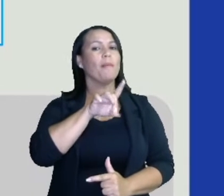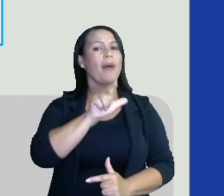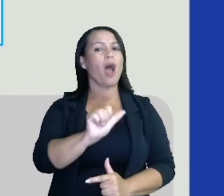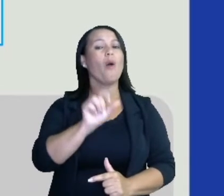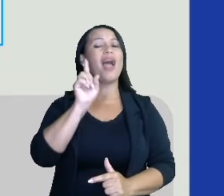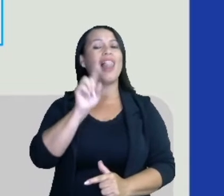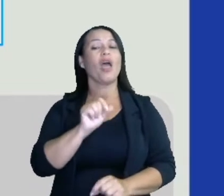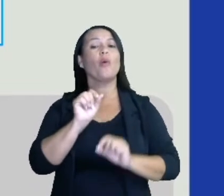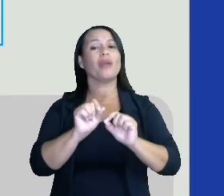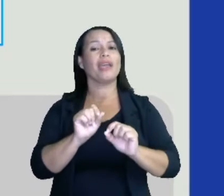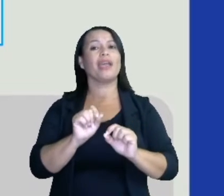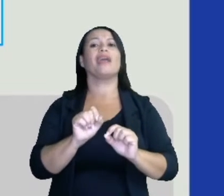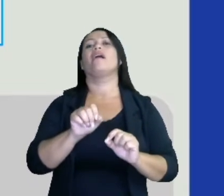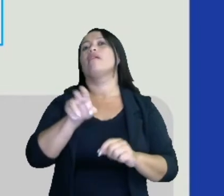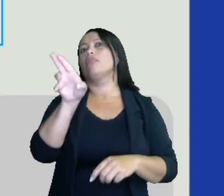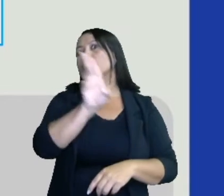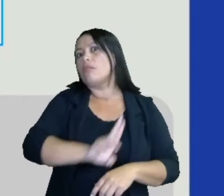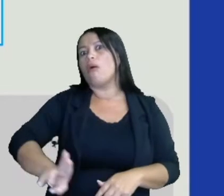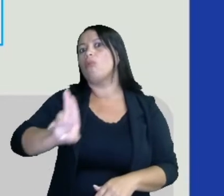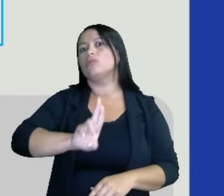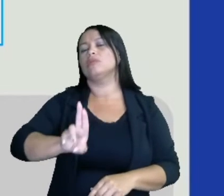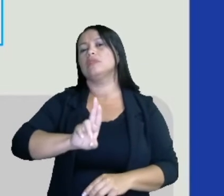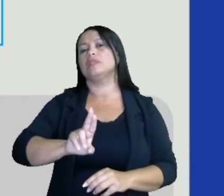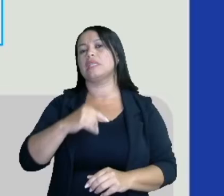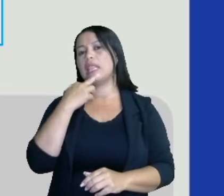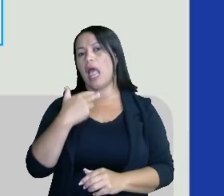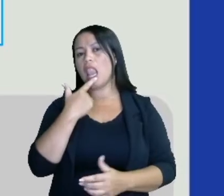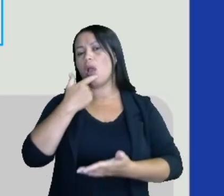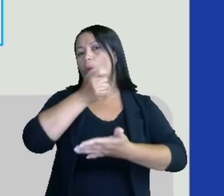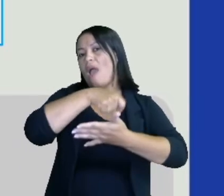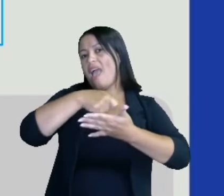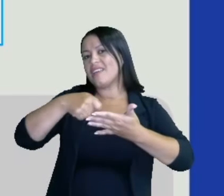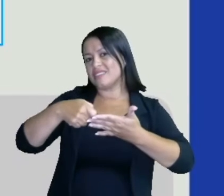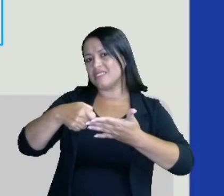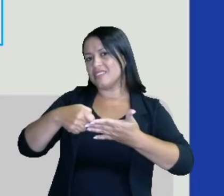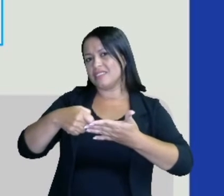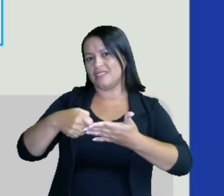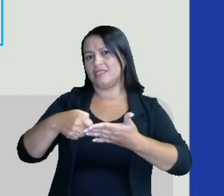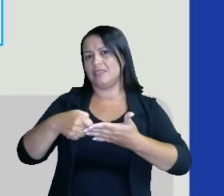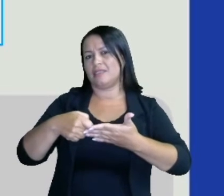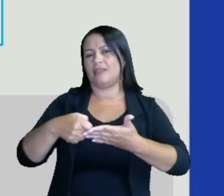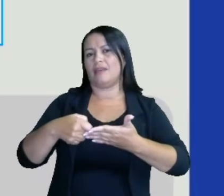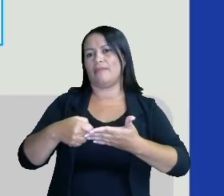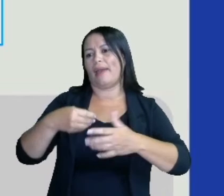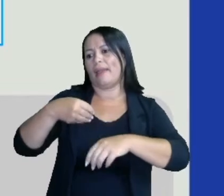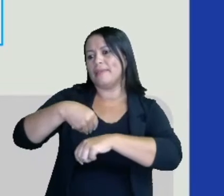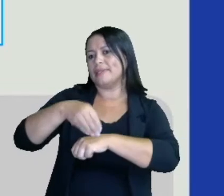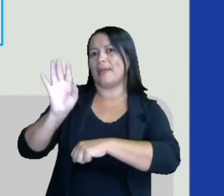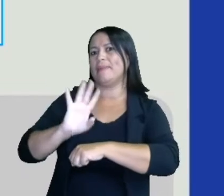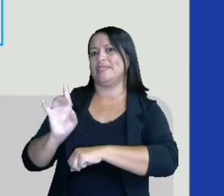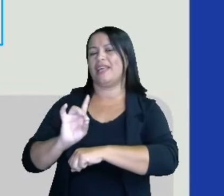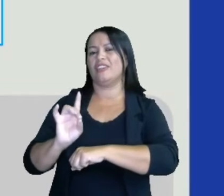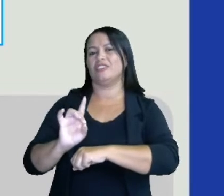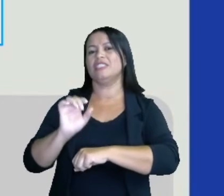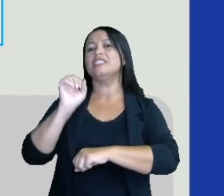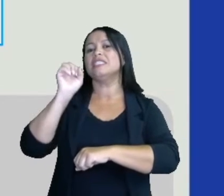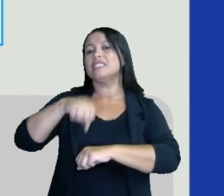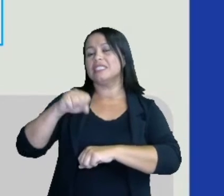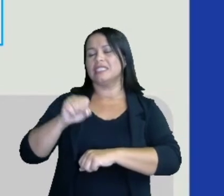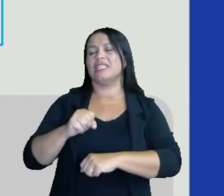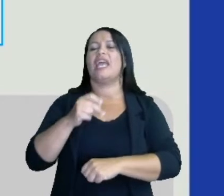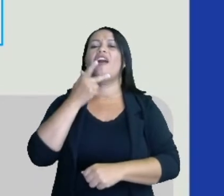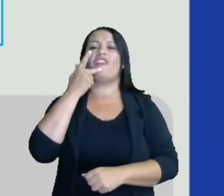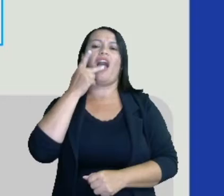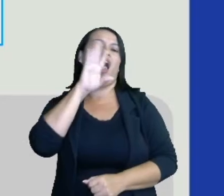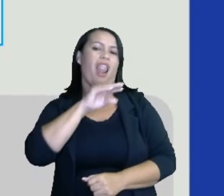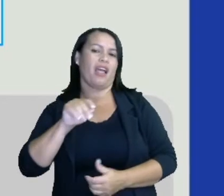contrário, ela não utiliza, certo, da língua escrita para passar uma mensagem. E sim a verbal